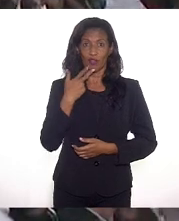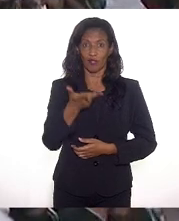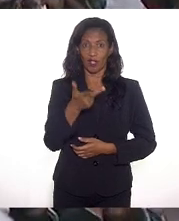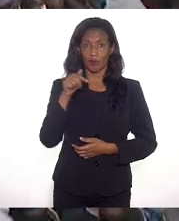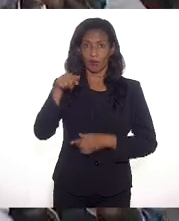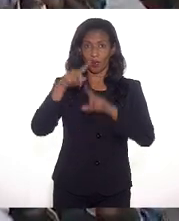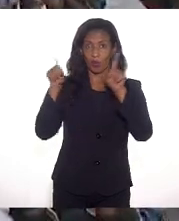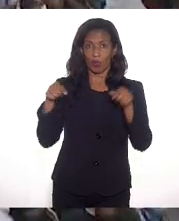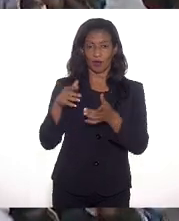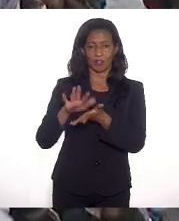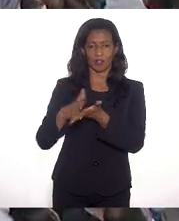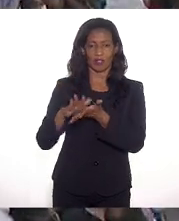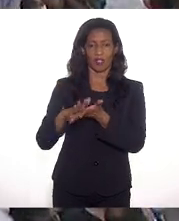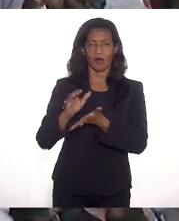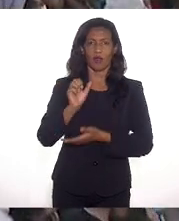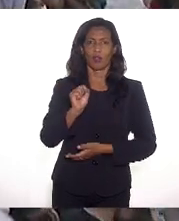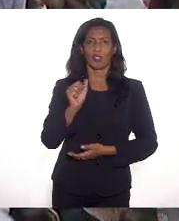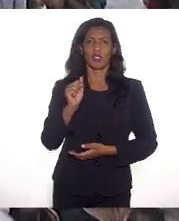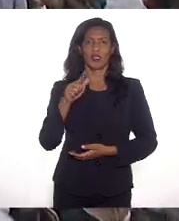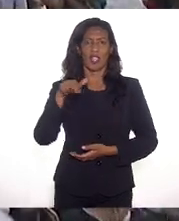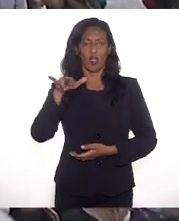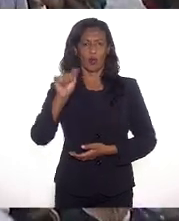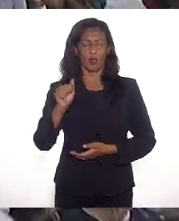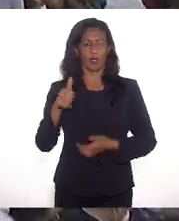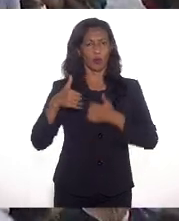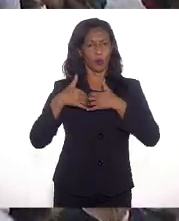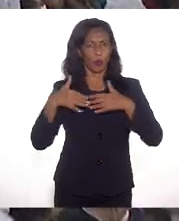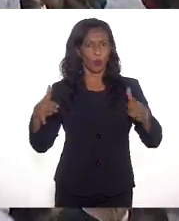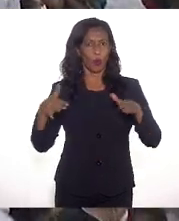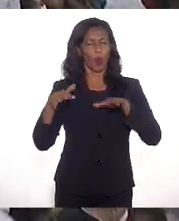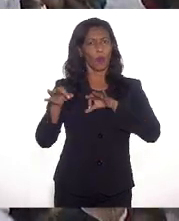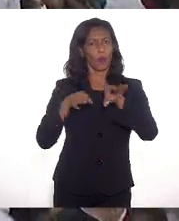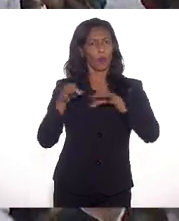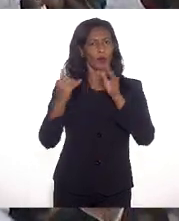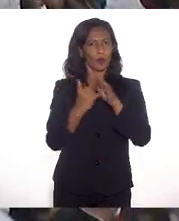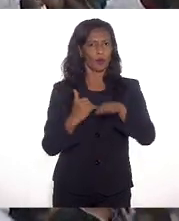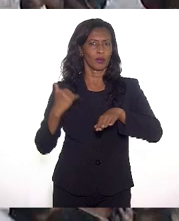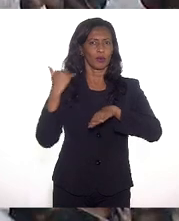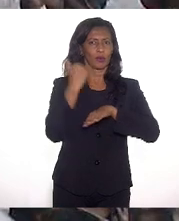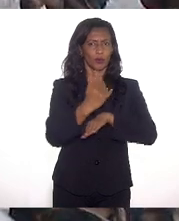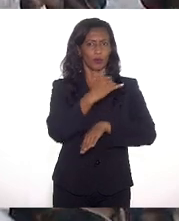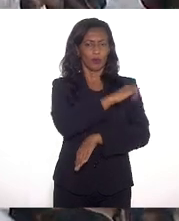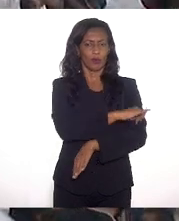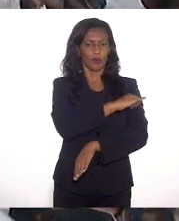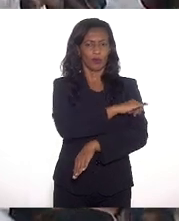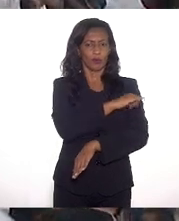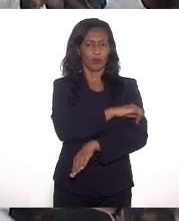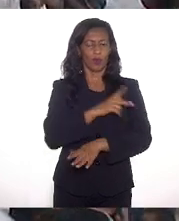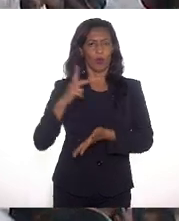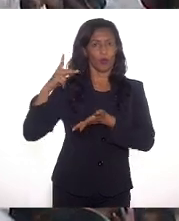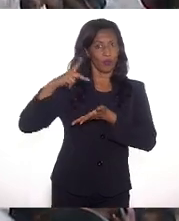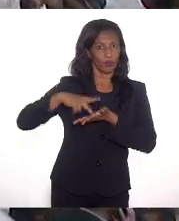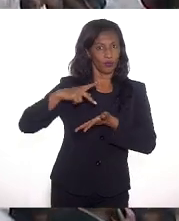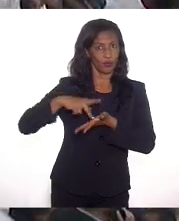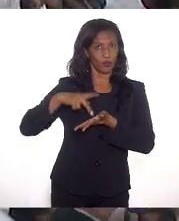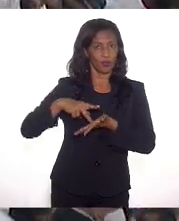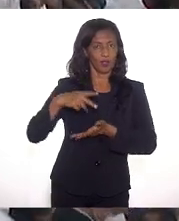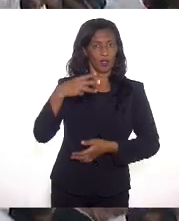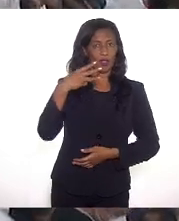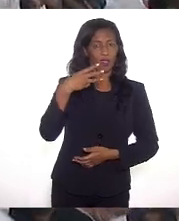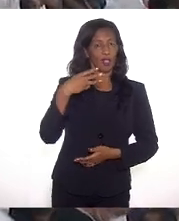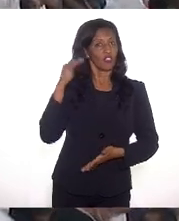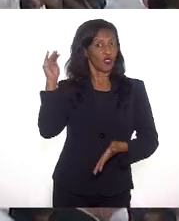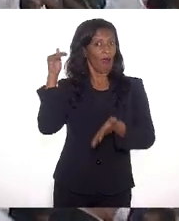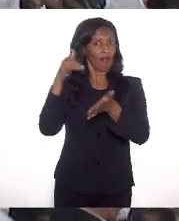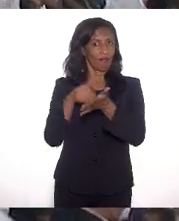Na Norte do Rio, onde começa agora o evento de lançamento do programa Supera Rio, o auxílio emergencial do Estado, no valor de